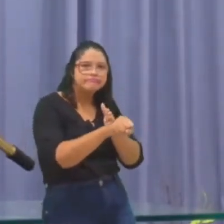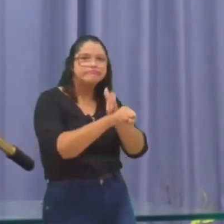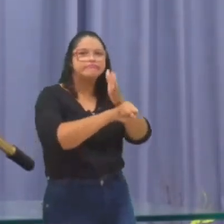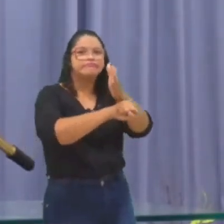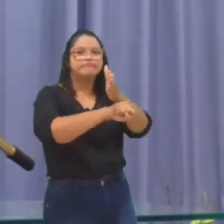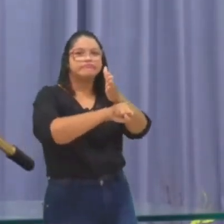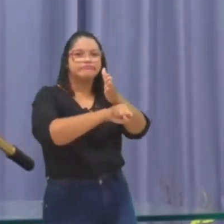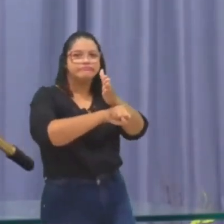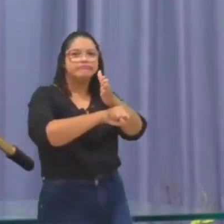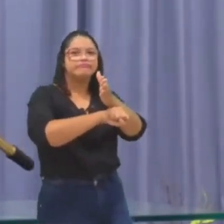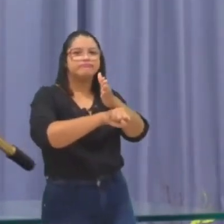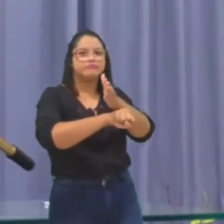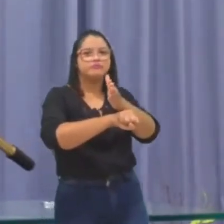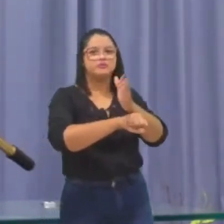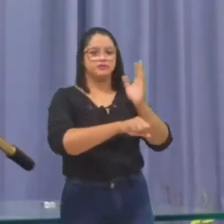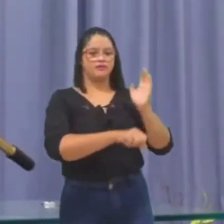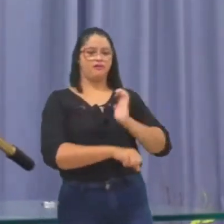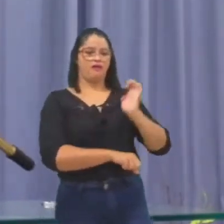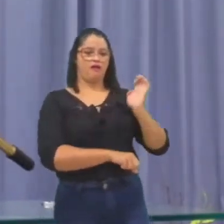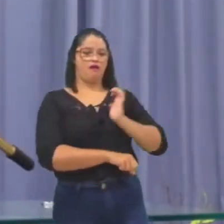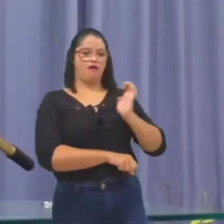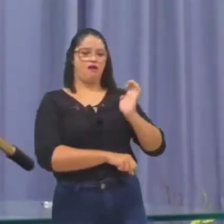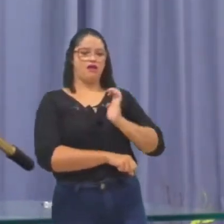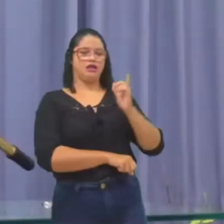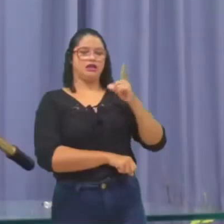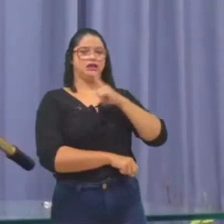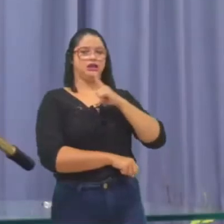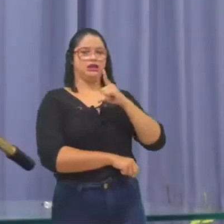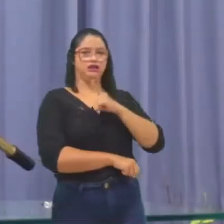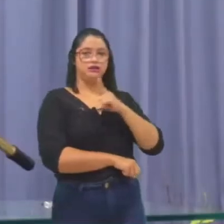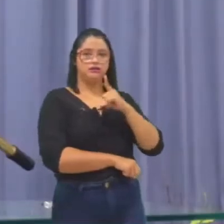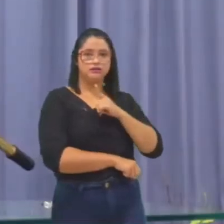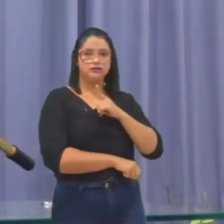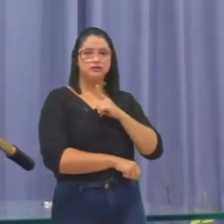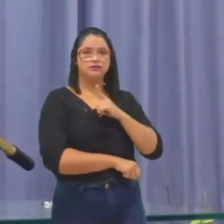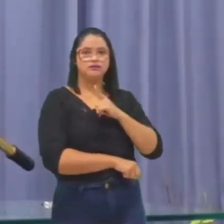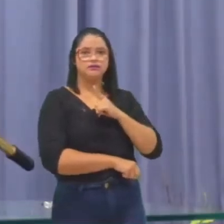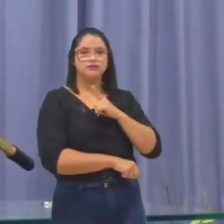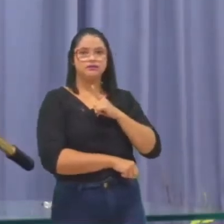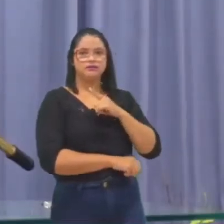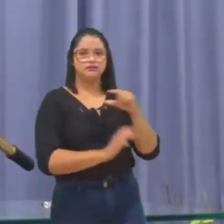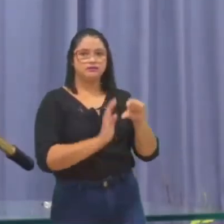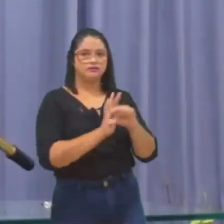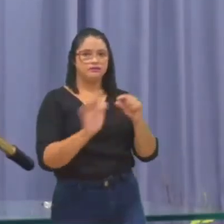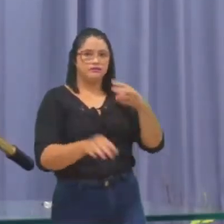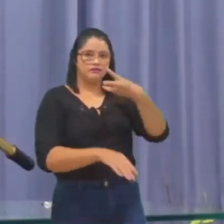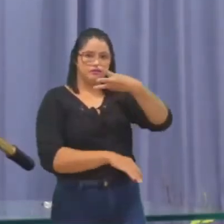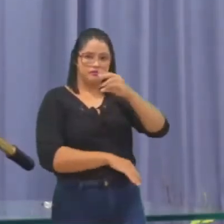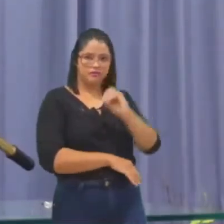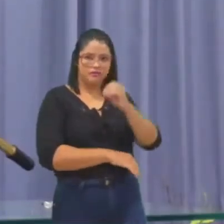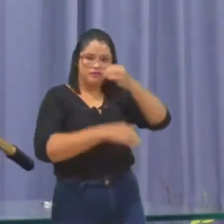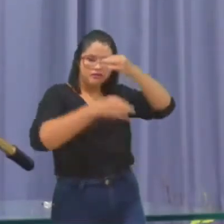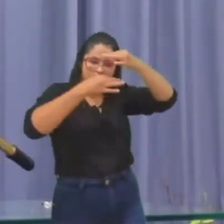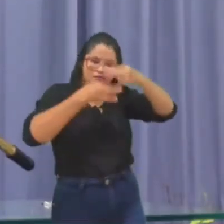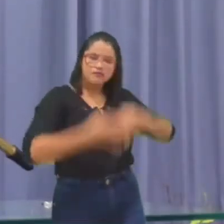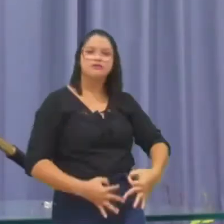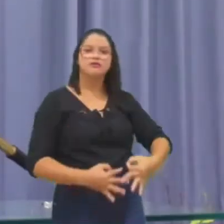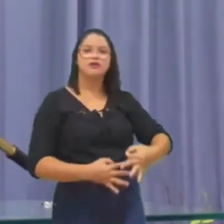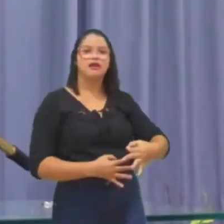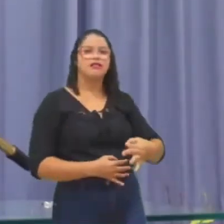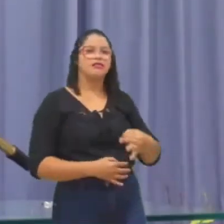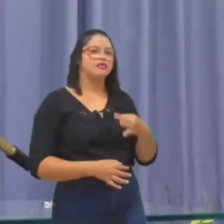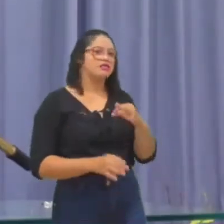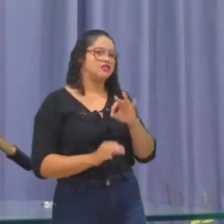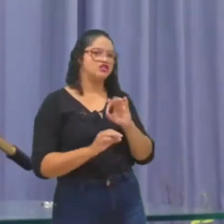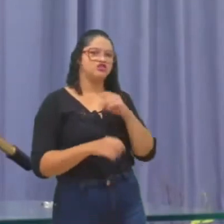sua posteridade a possuirá. Verso 30, certamente nenhum de vós entrará